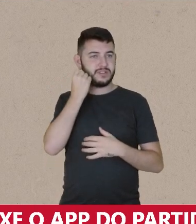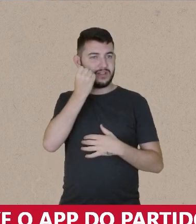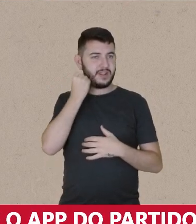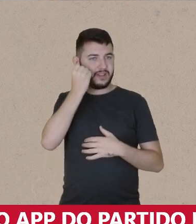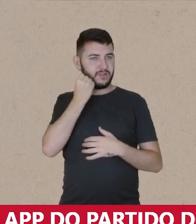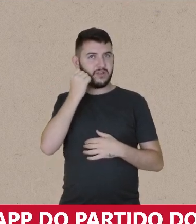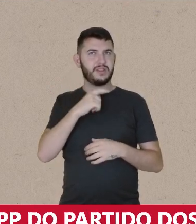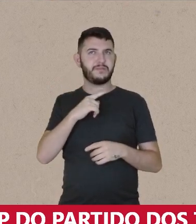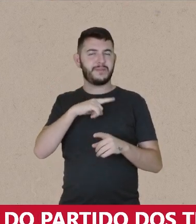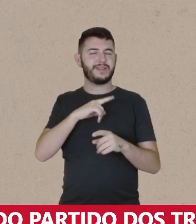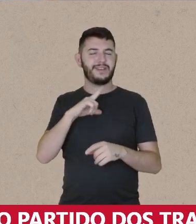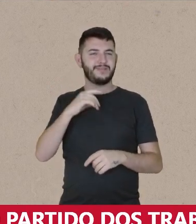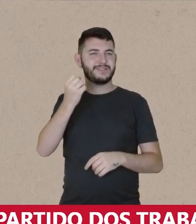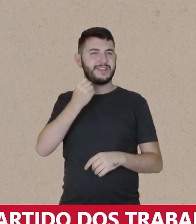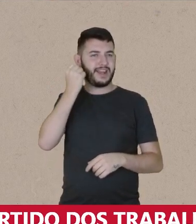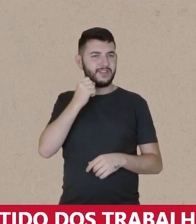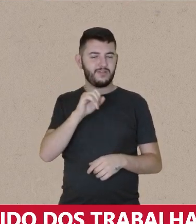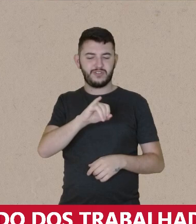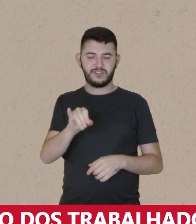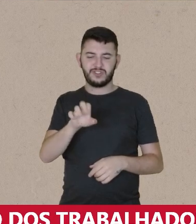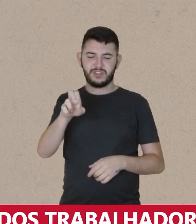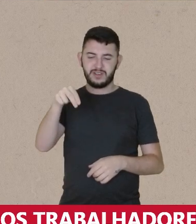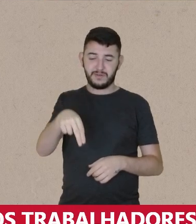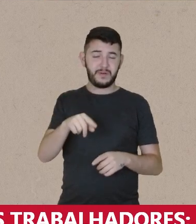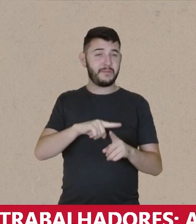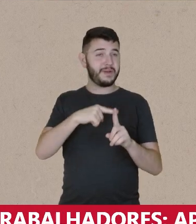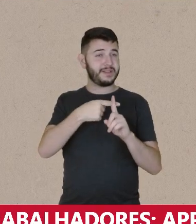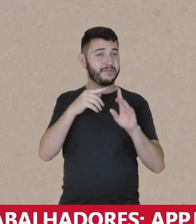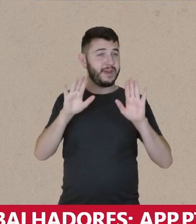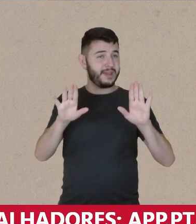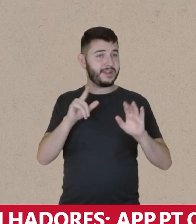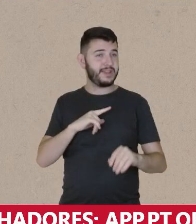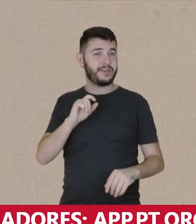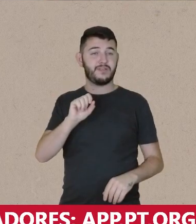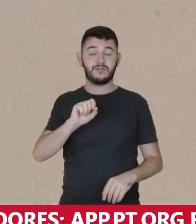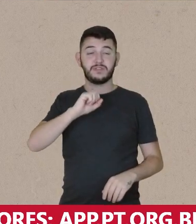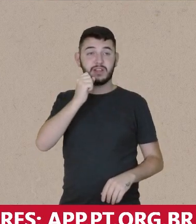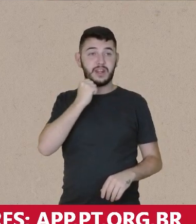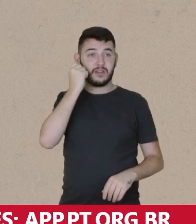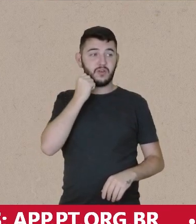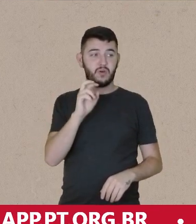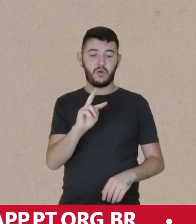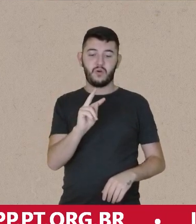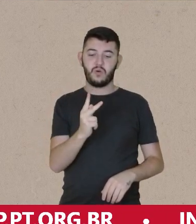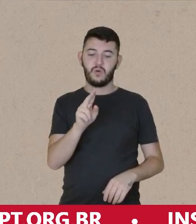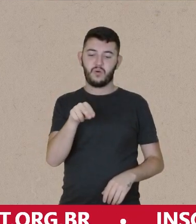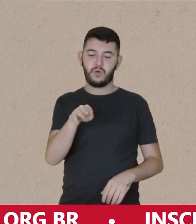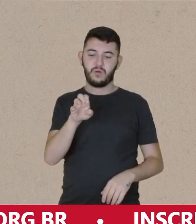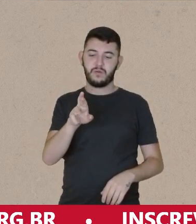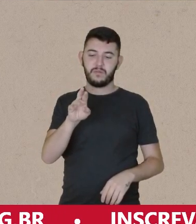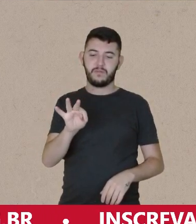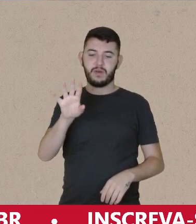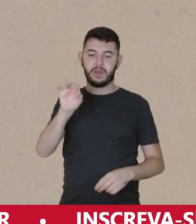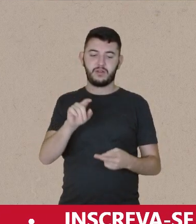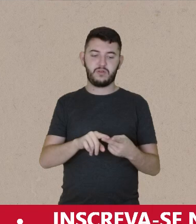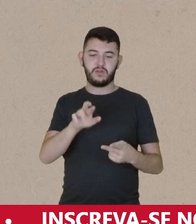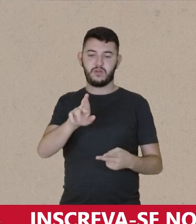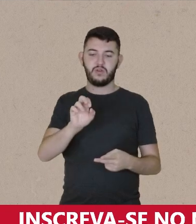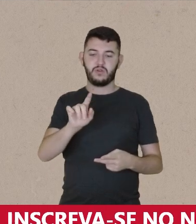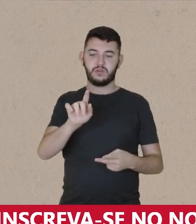Paul também, mas principalmente o senador Humberto e o senador Rogério Carvalho, do PT de Sergipe. E eu queria saber qual é